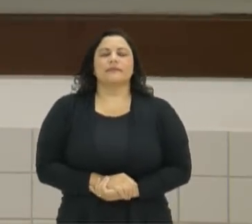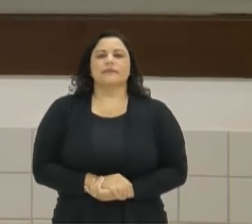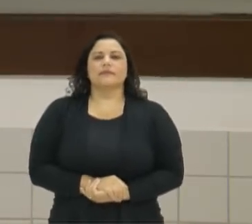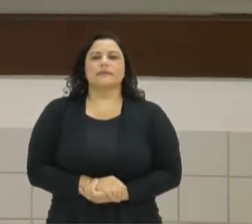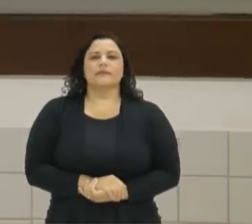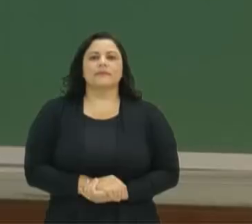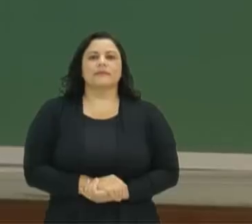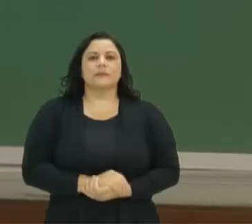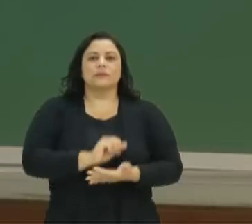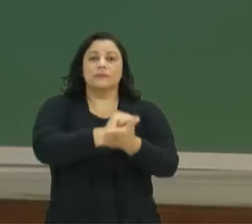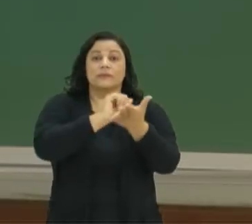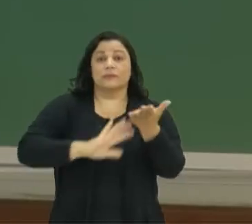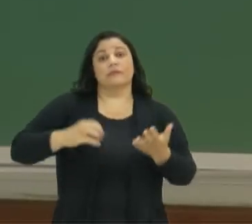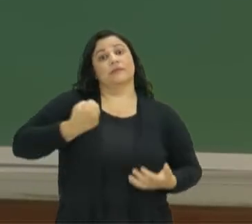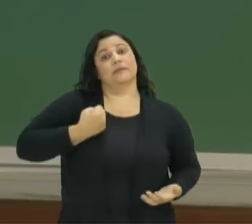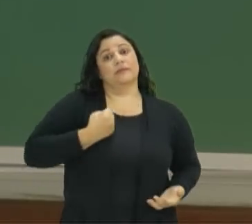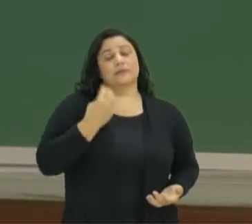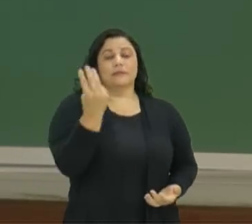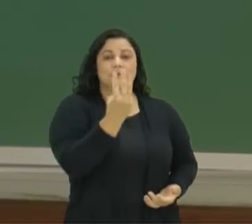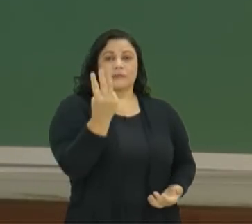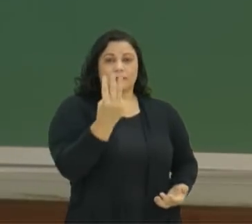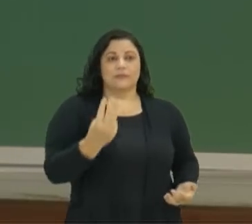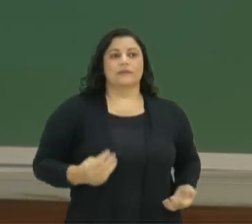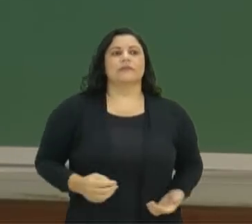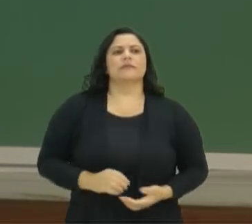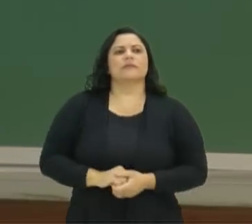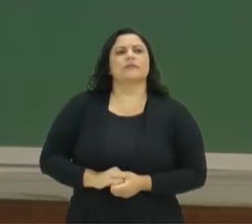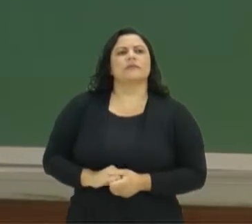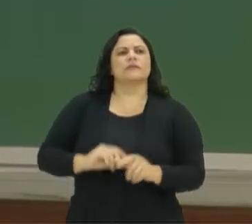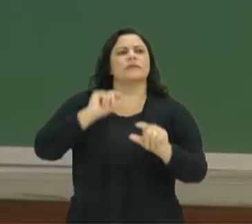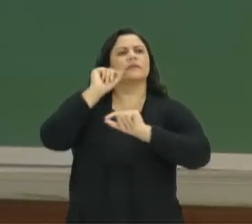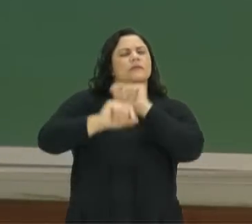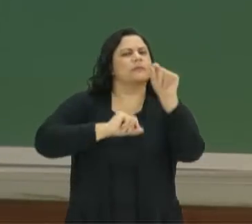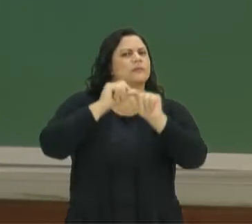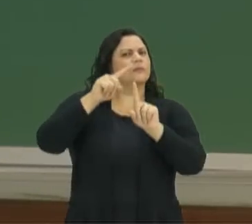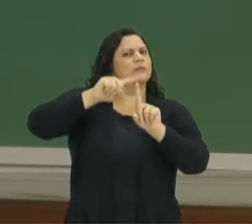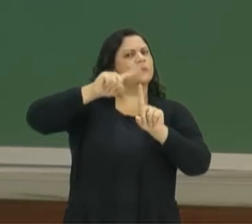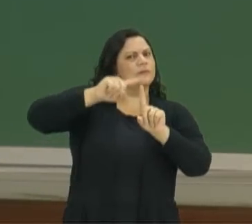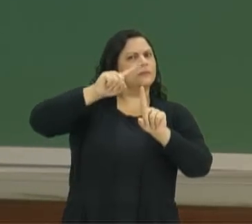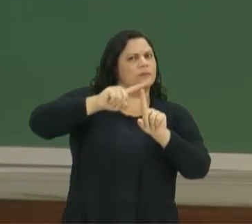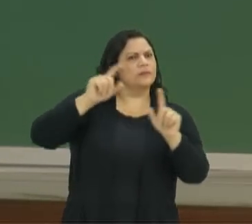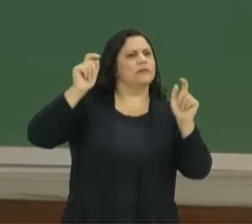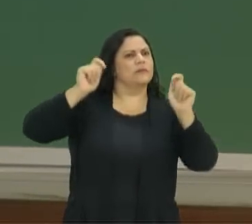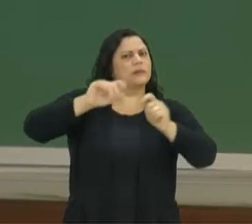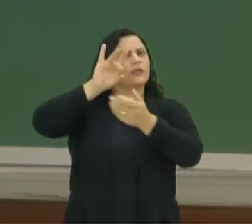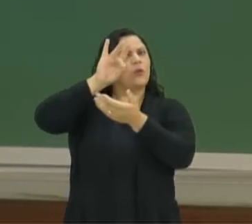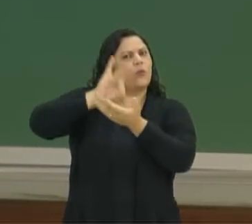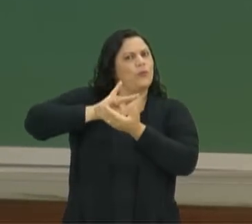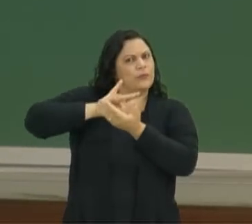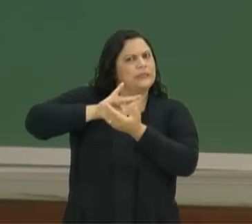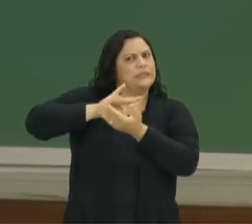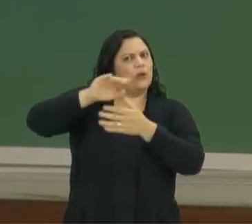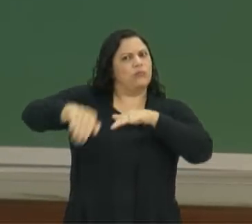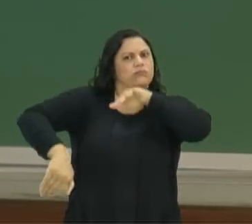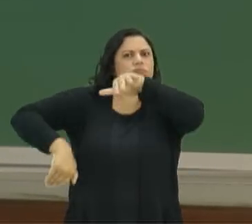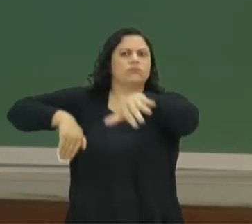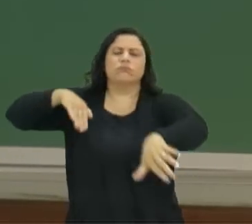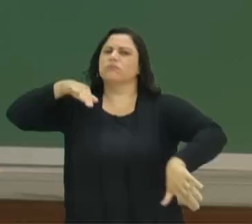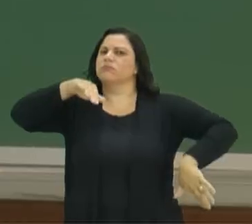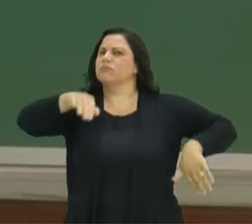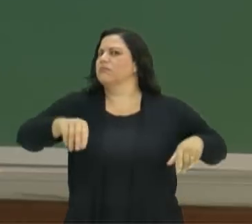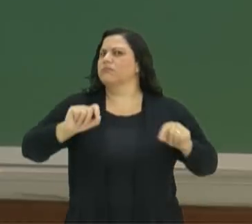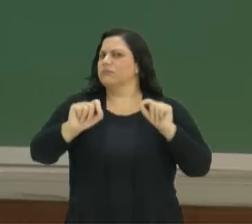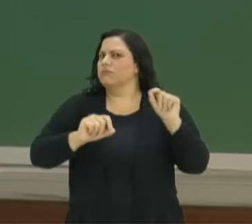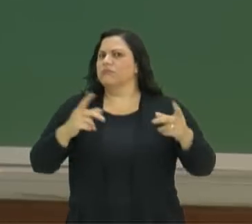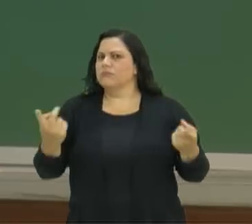Terceiro exercício nosso, então. Quais estilos são oficiais nas provas de natação?